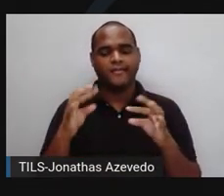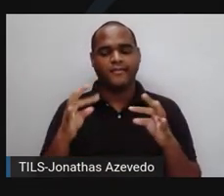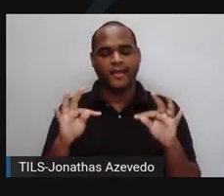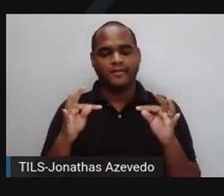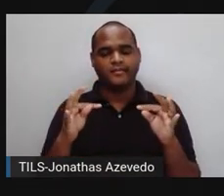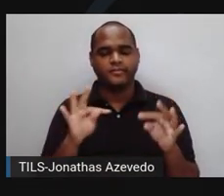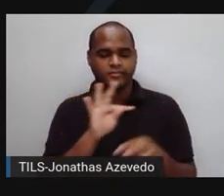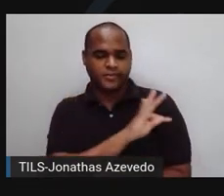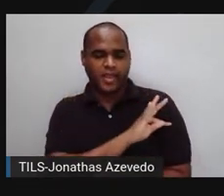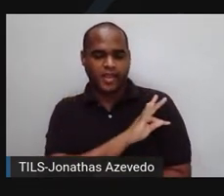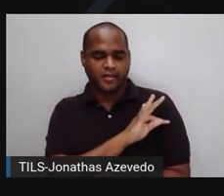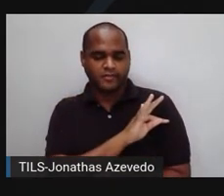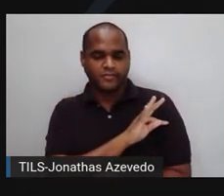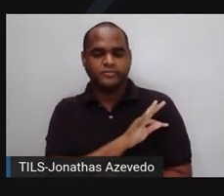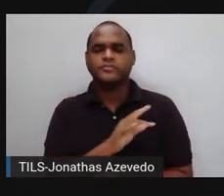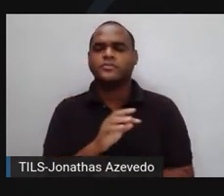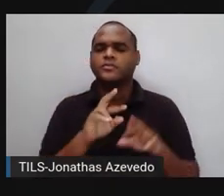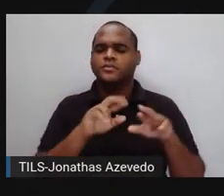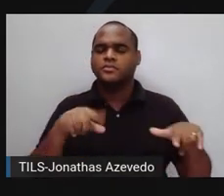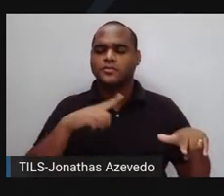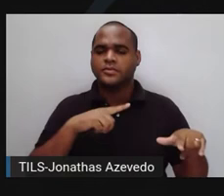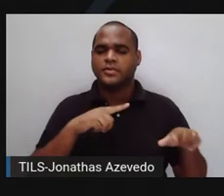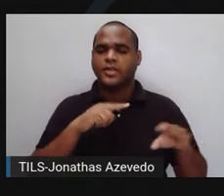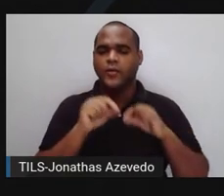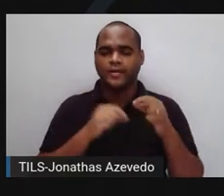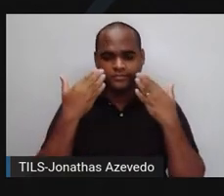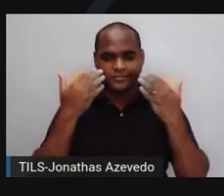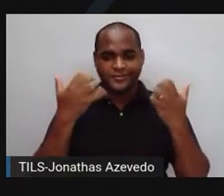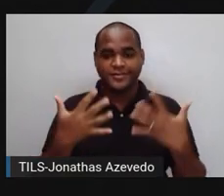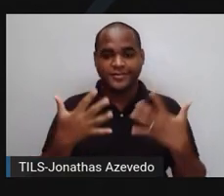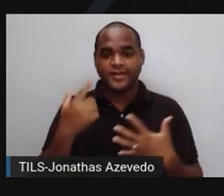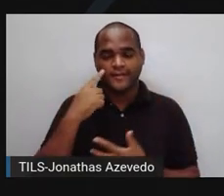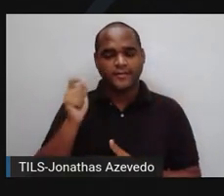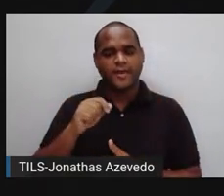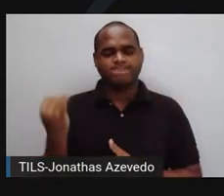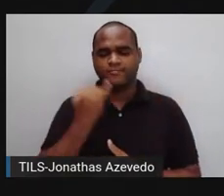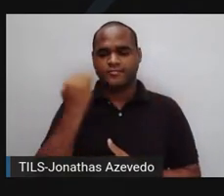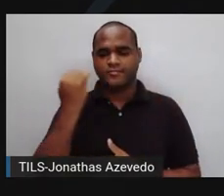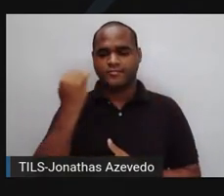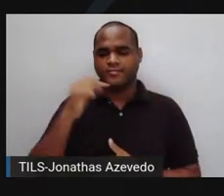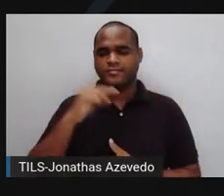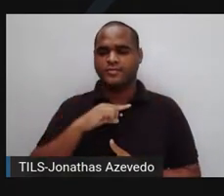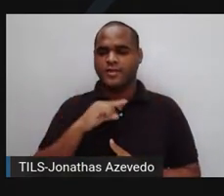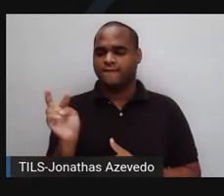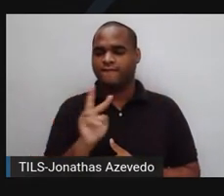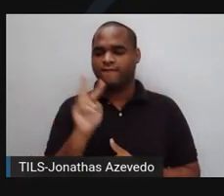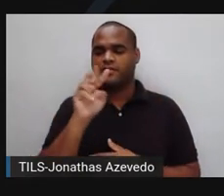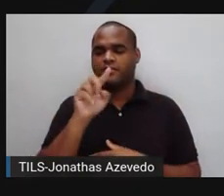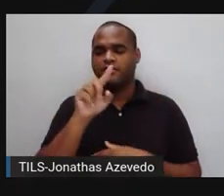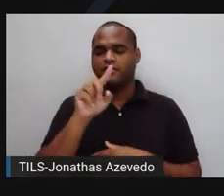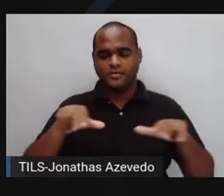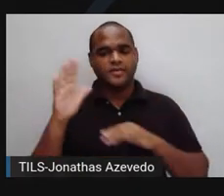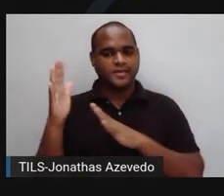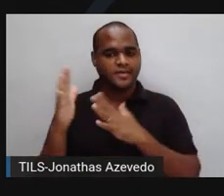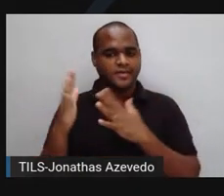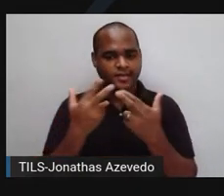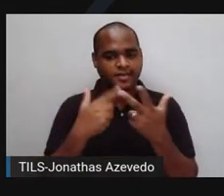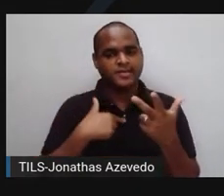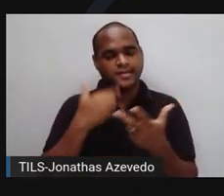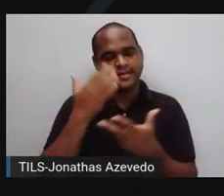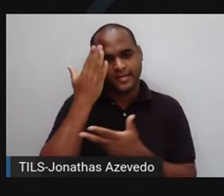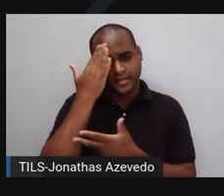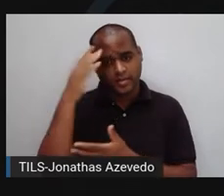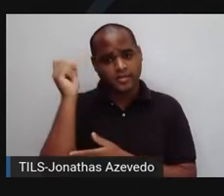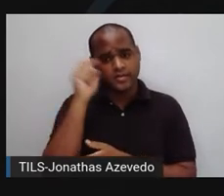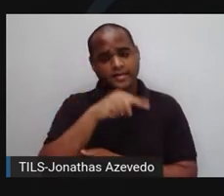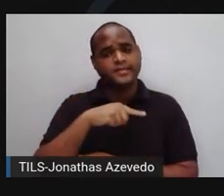os serviços ecossistêmicos representam o que há de mais belo e valioso na natureza já se sabe que vivemos uma